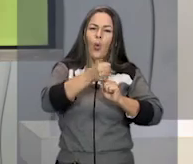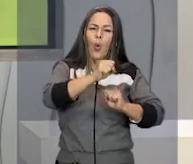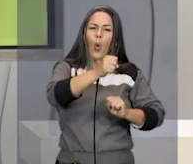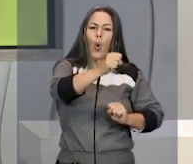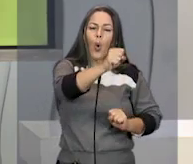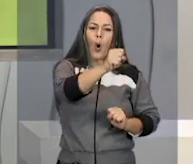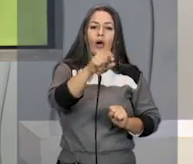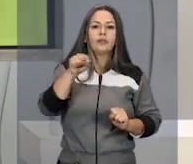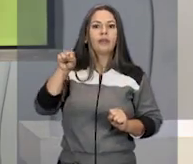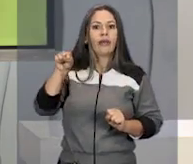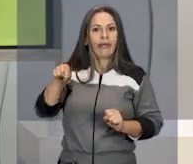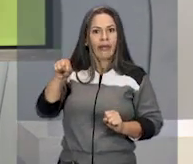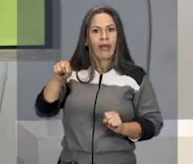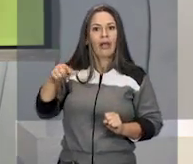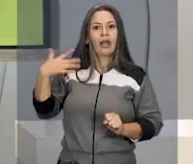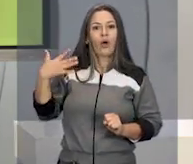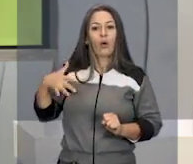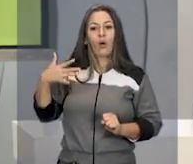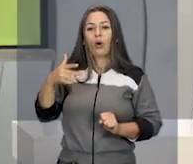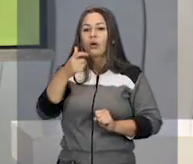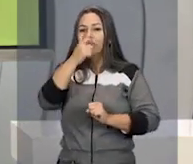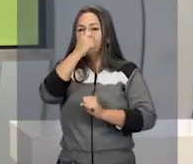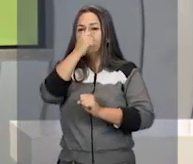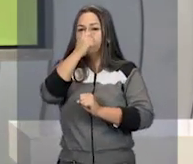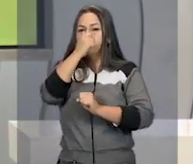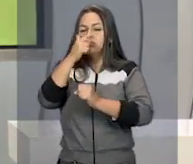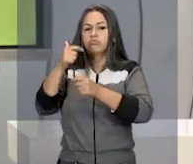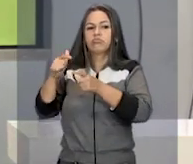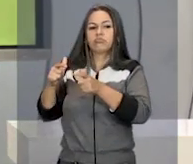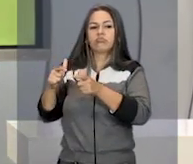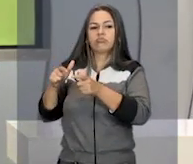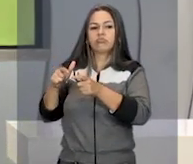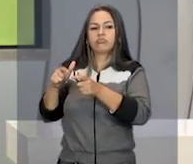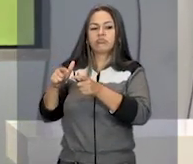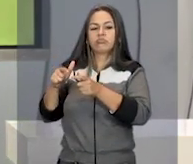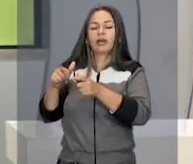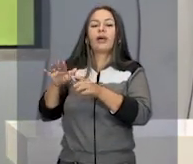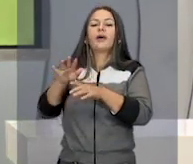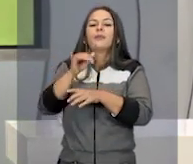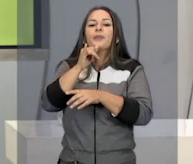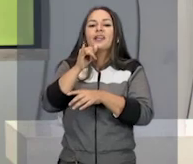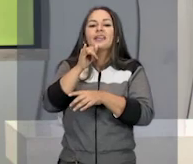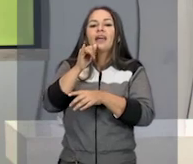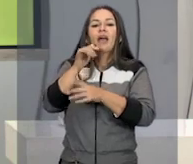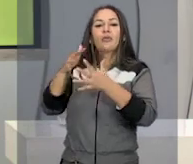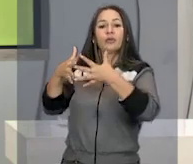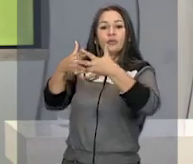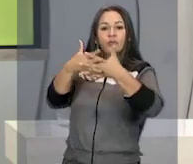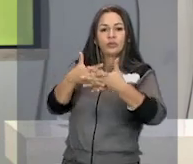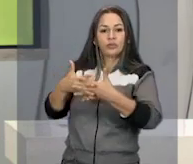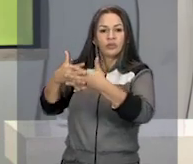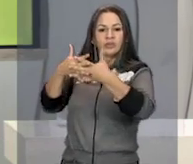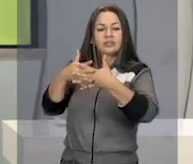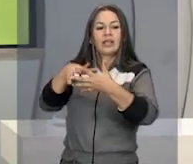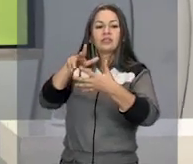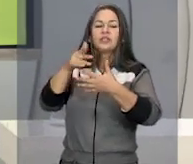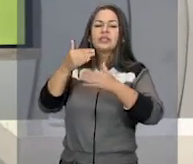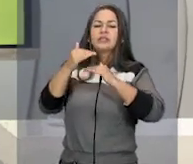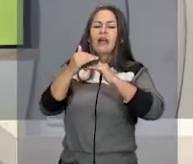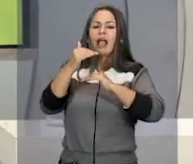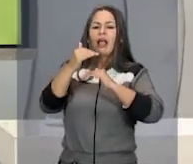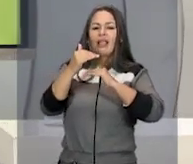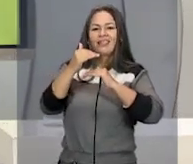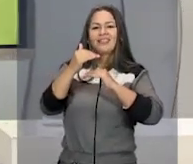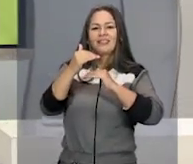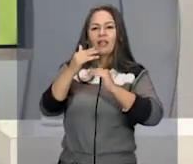Indonésia é o quarto maior do mundo. Os Estados Unidos estariam aqui no meio, entre a Índia e a Indonésia. Depois